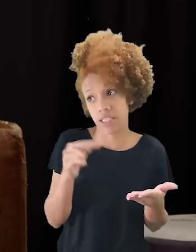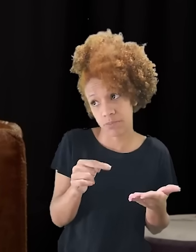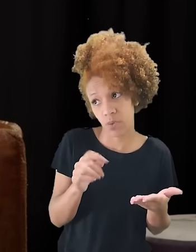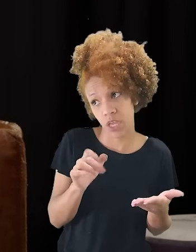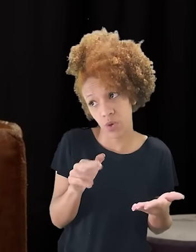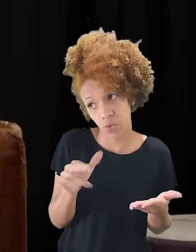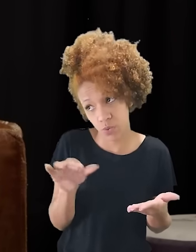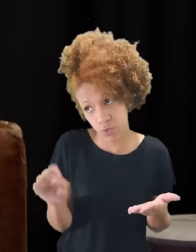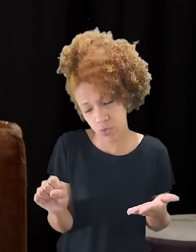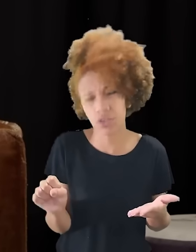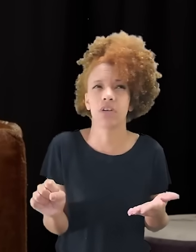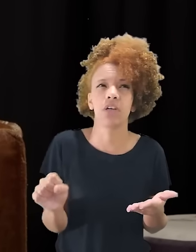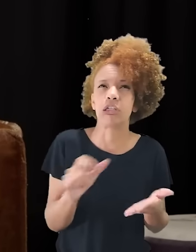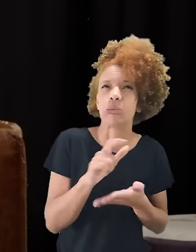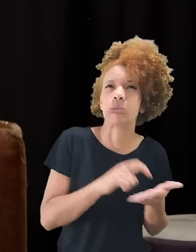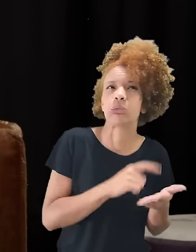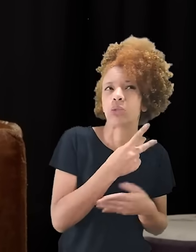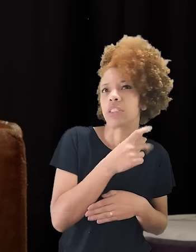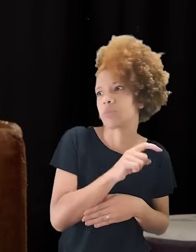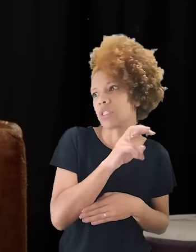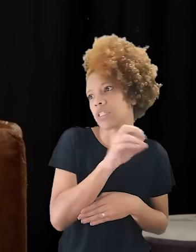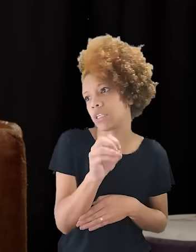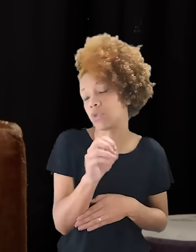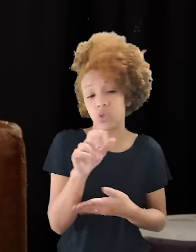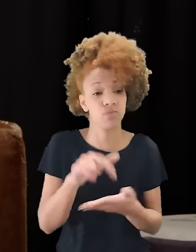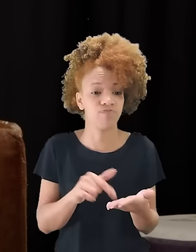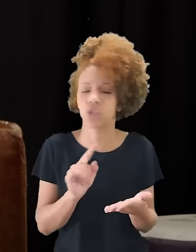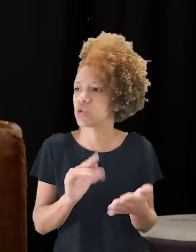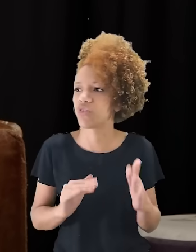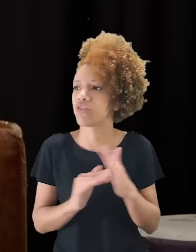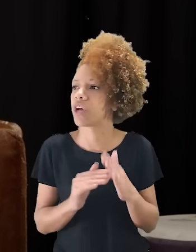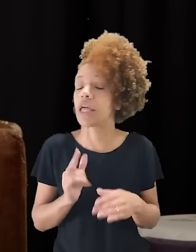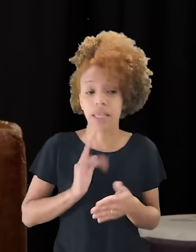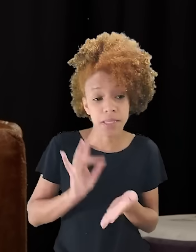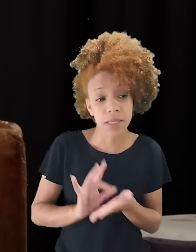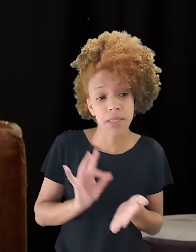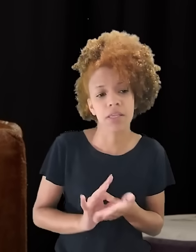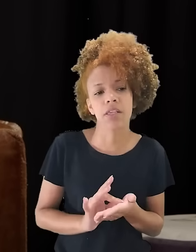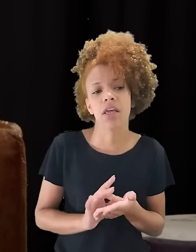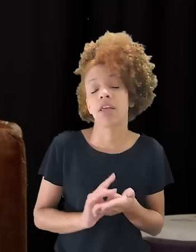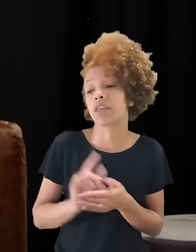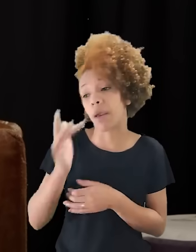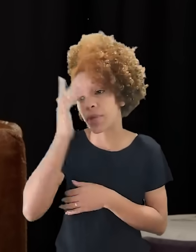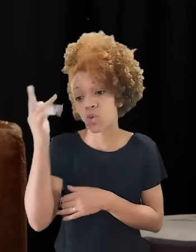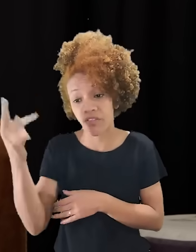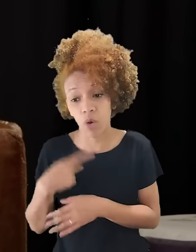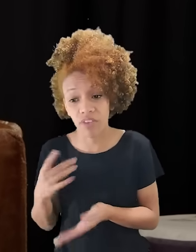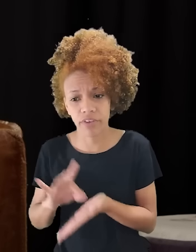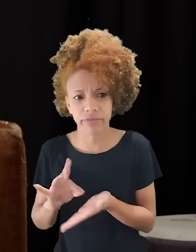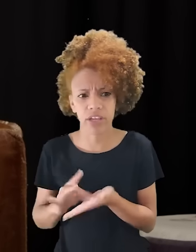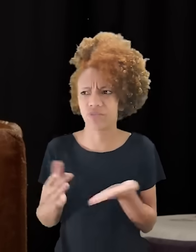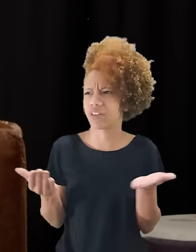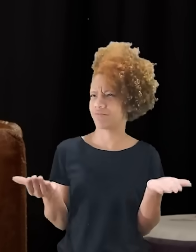3.000€ eu acho que era 3000 2500 no seu cartão e aí não foi e a gente teve certeza que a pessoa tava falando a verdade que